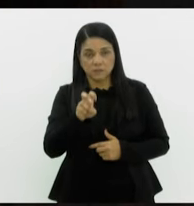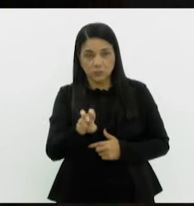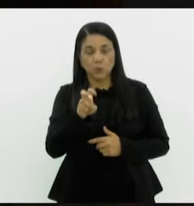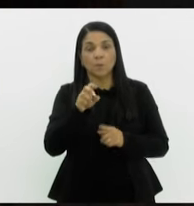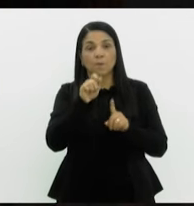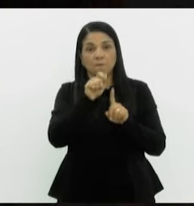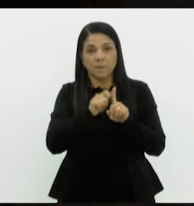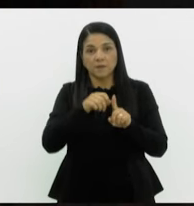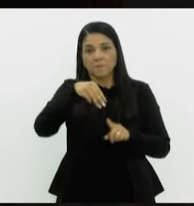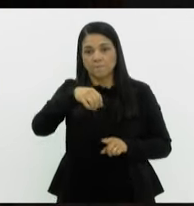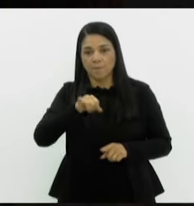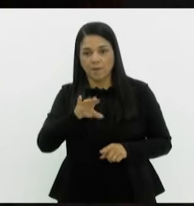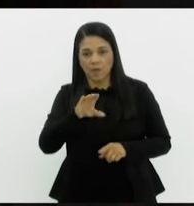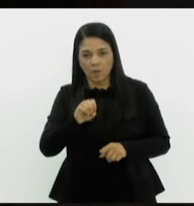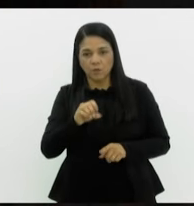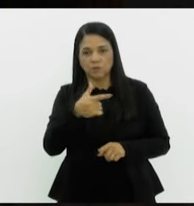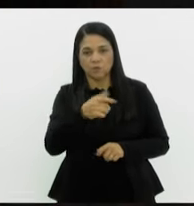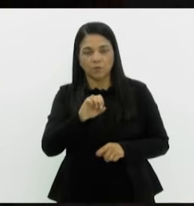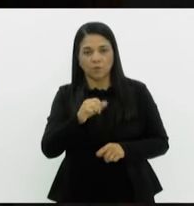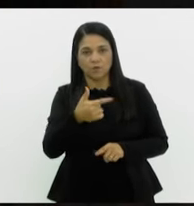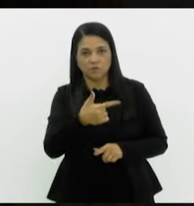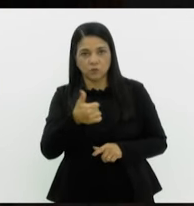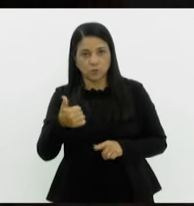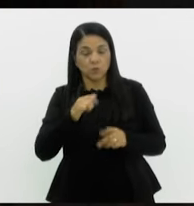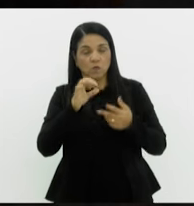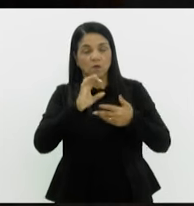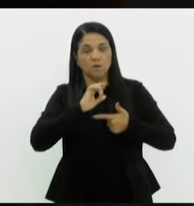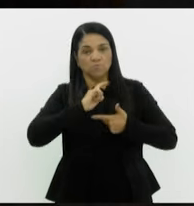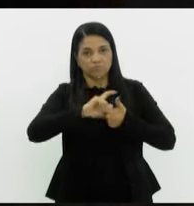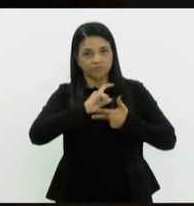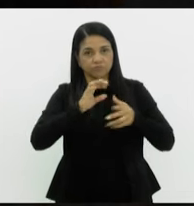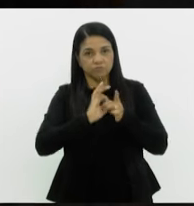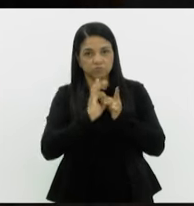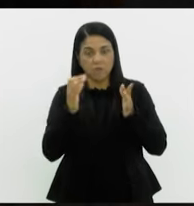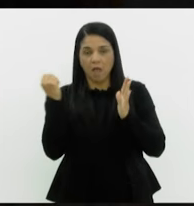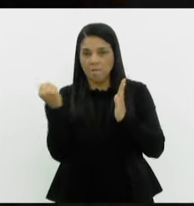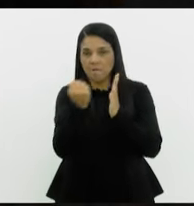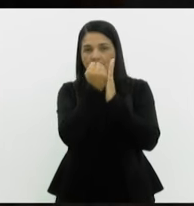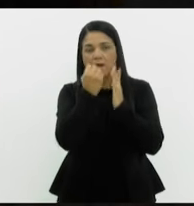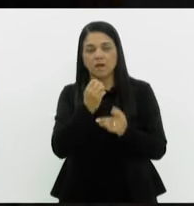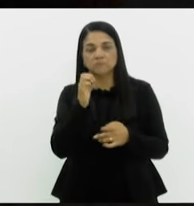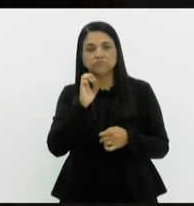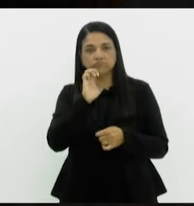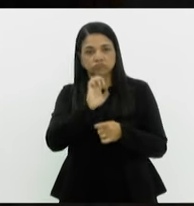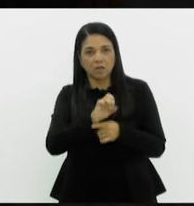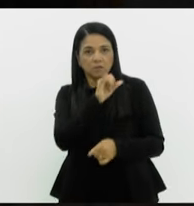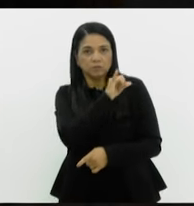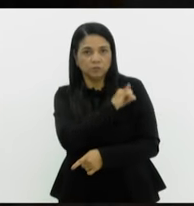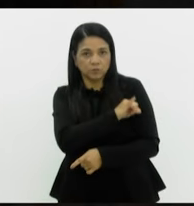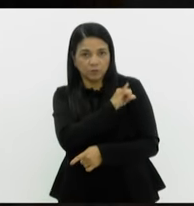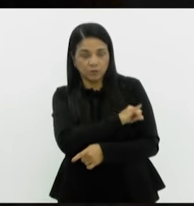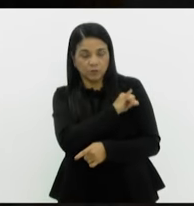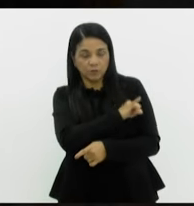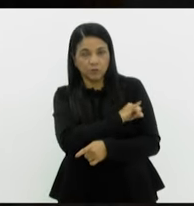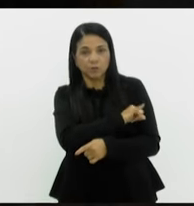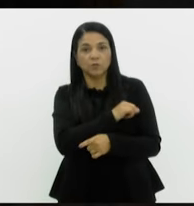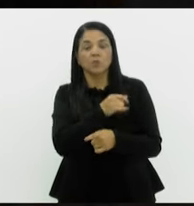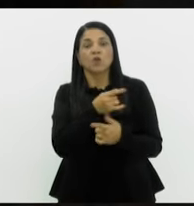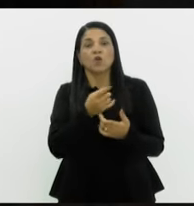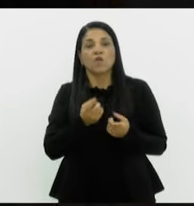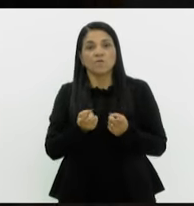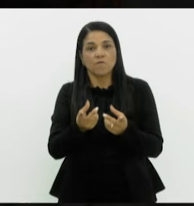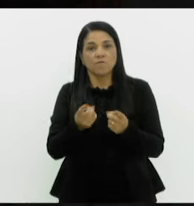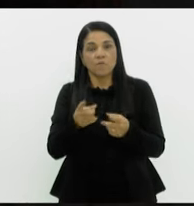autoriza o Poder Executivo a utilizar a marca do governo do Estado do Rio de Janeiro para comercializar produtos